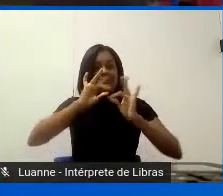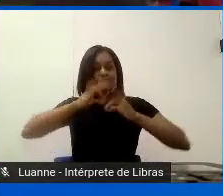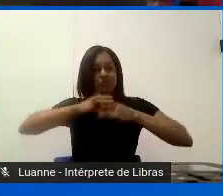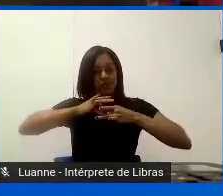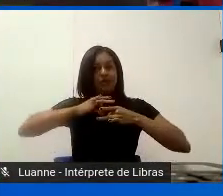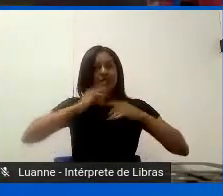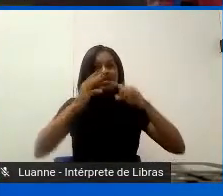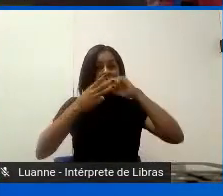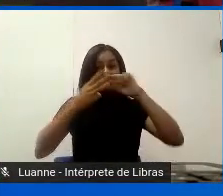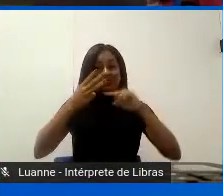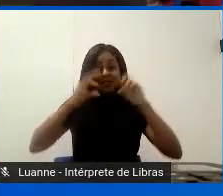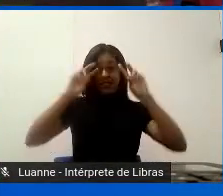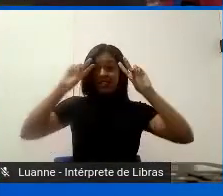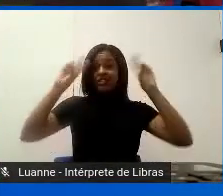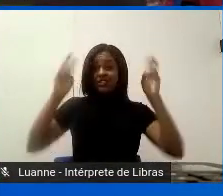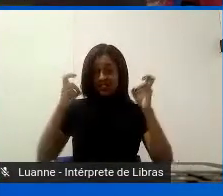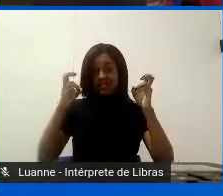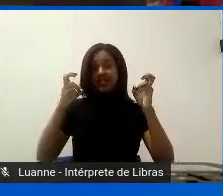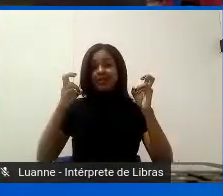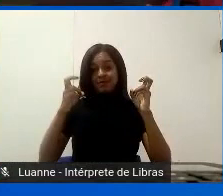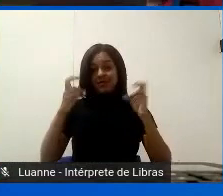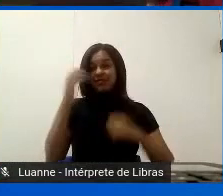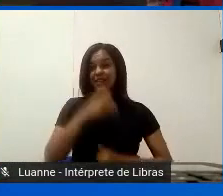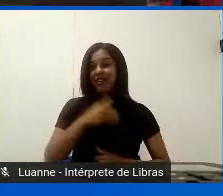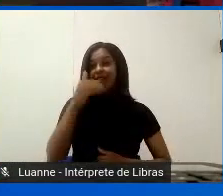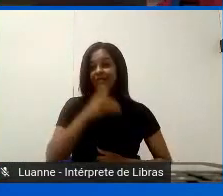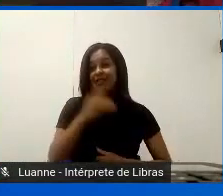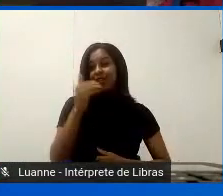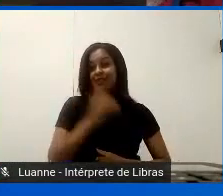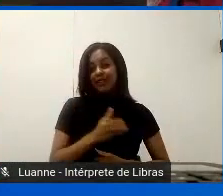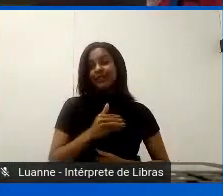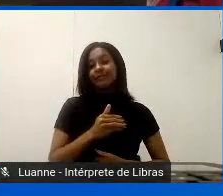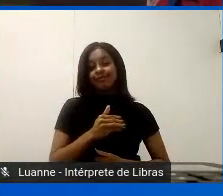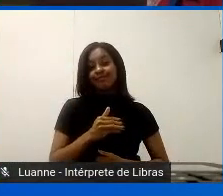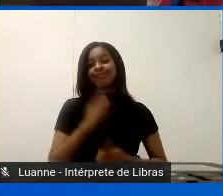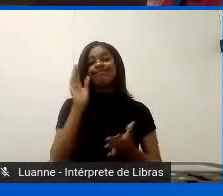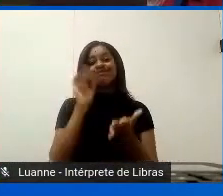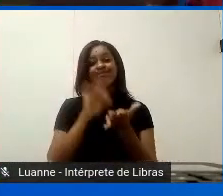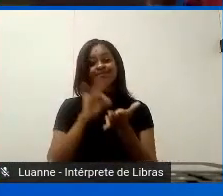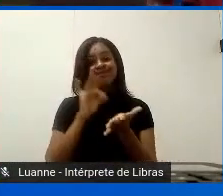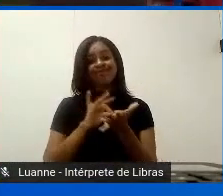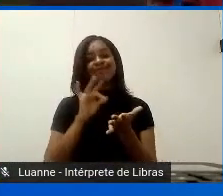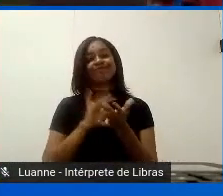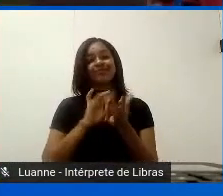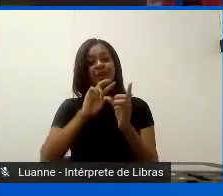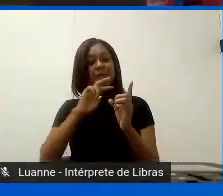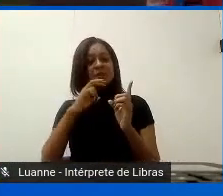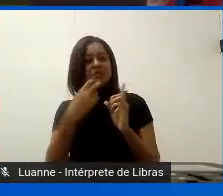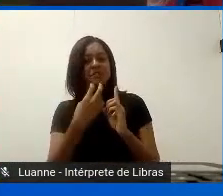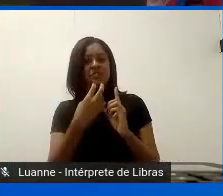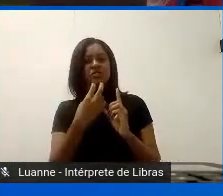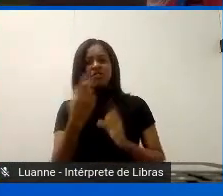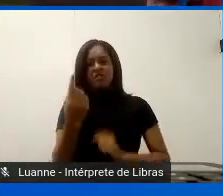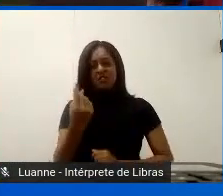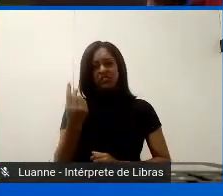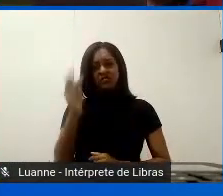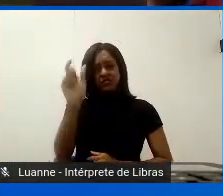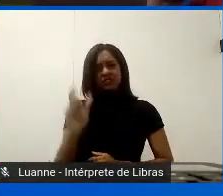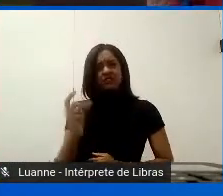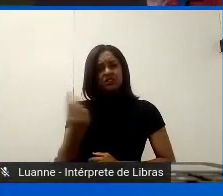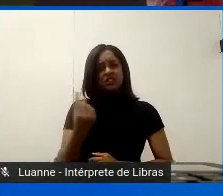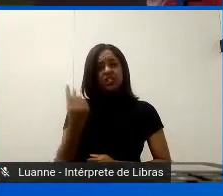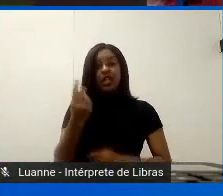três termos muito recorrentes e realmente né Não só na Perspectiva individual mas também na Perspectiva